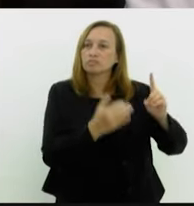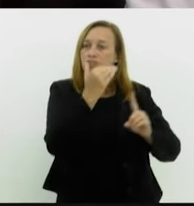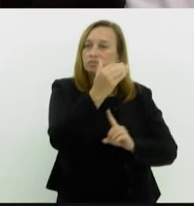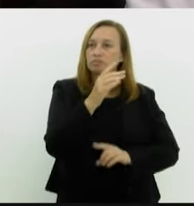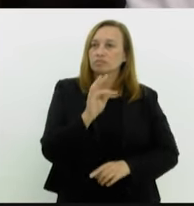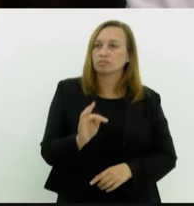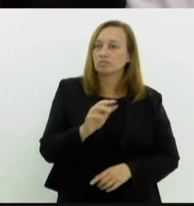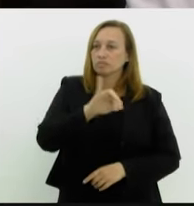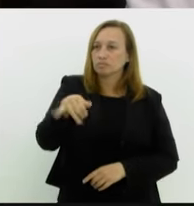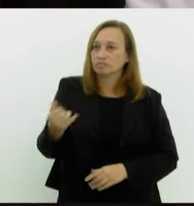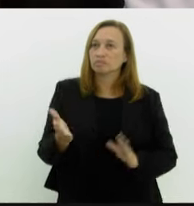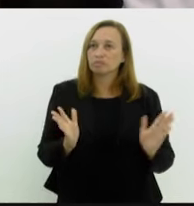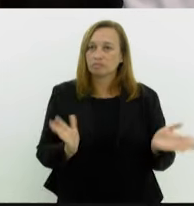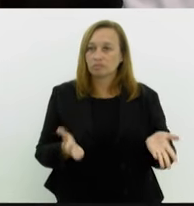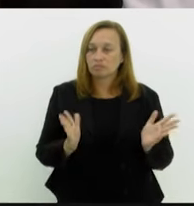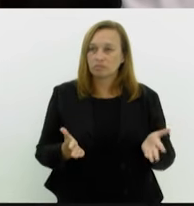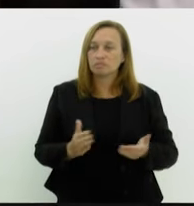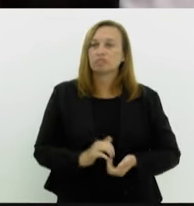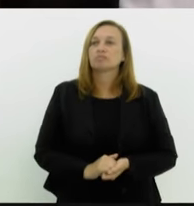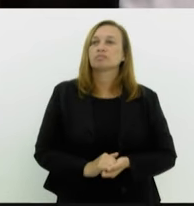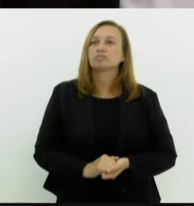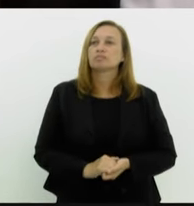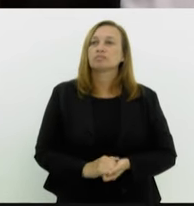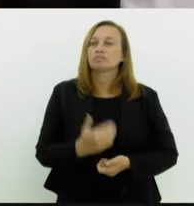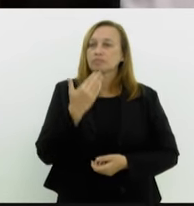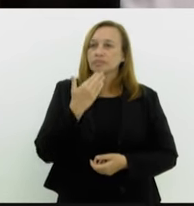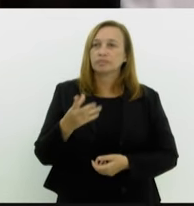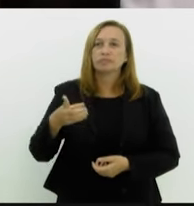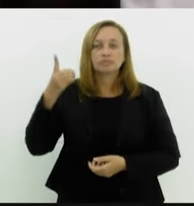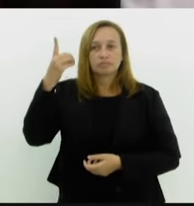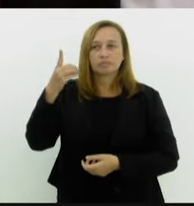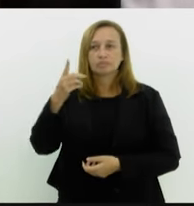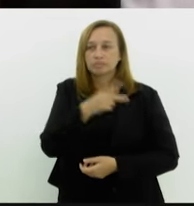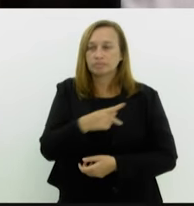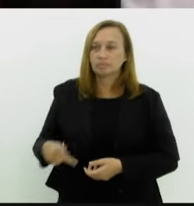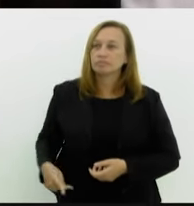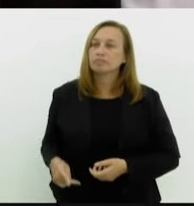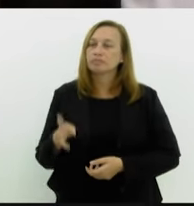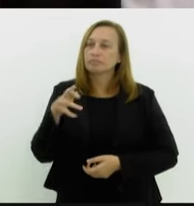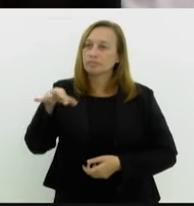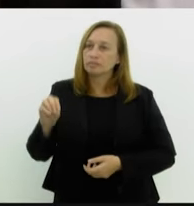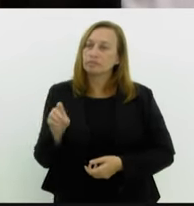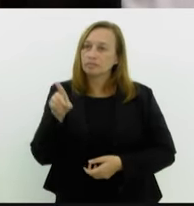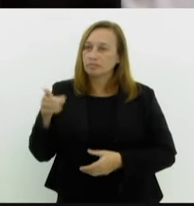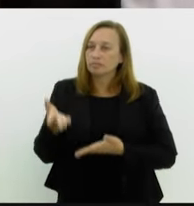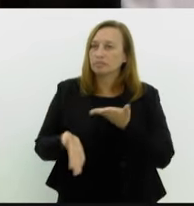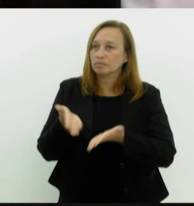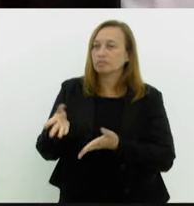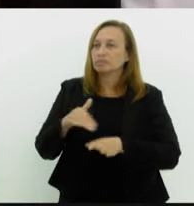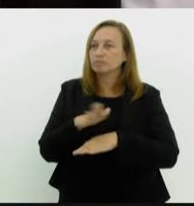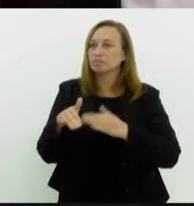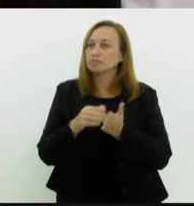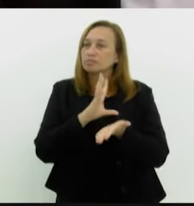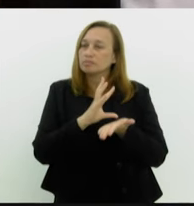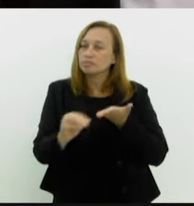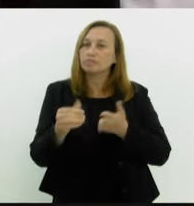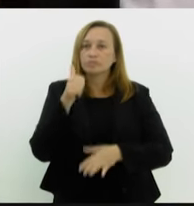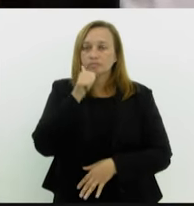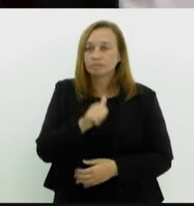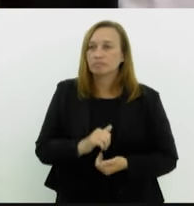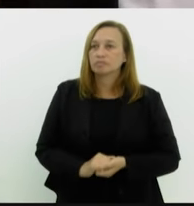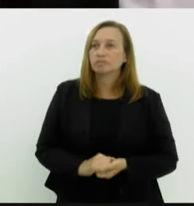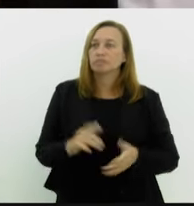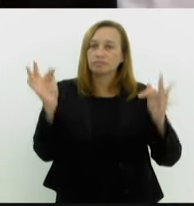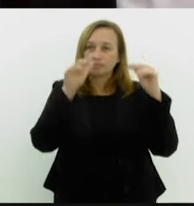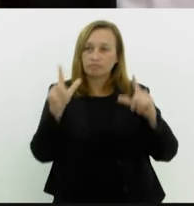TJ e hoje por delegação do presidente Ricardo ela que tá cuidando de toda a pauta feminina e a gente ficou muito feliz Adriana não